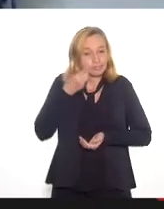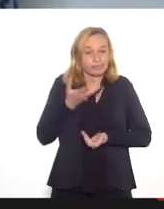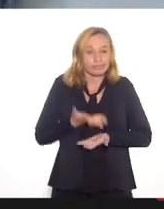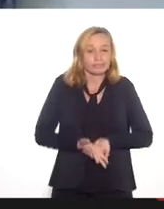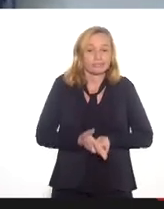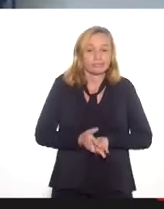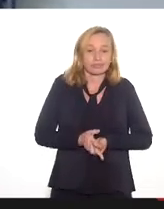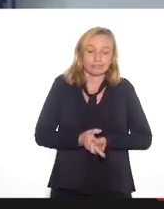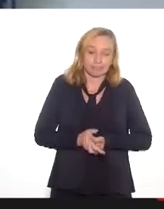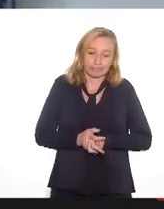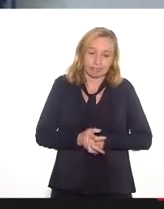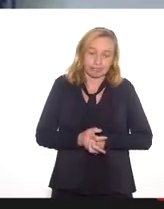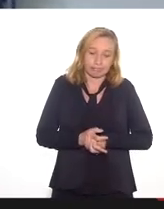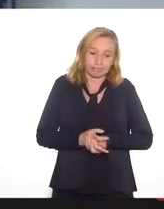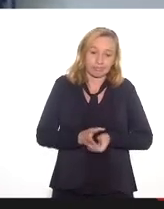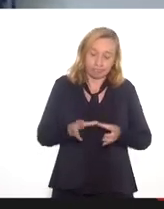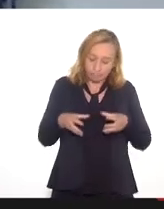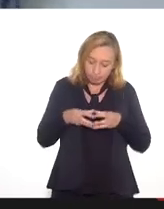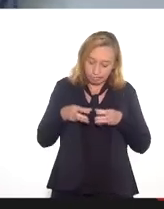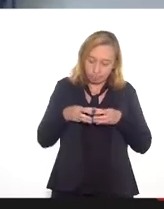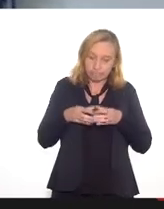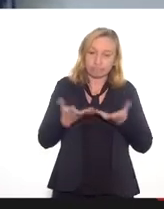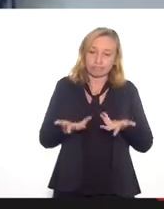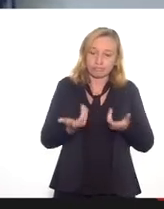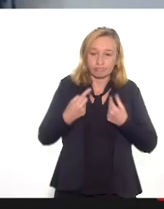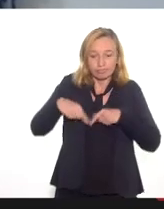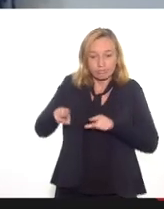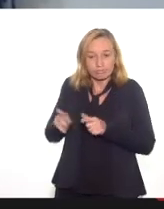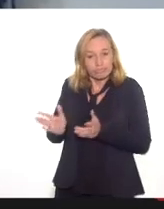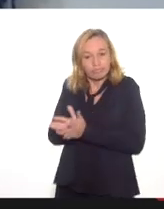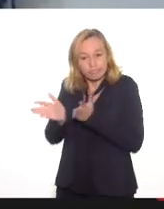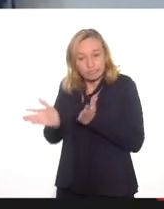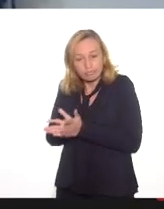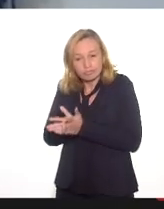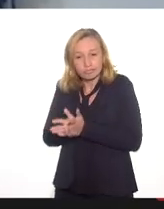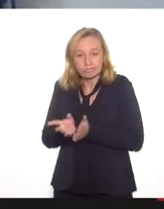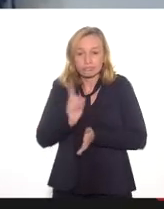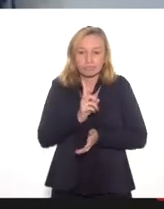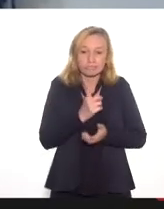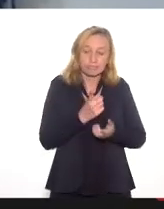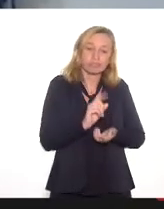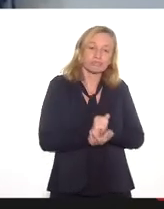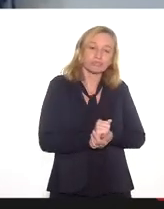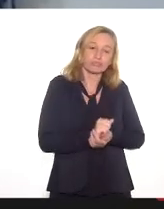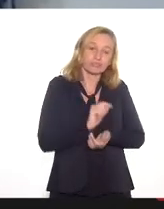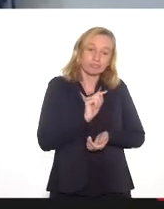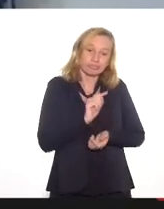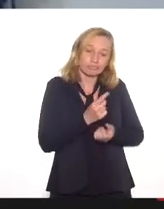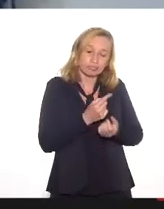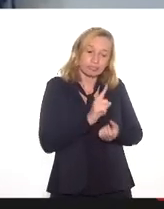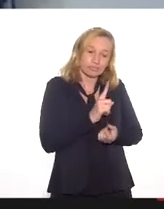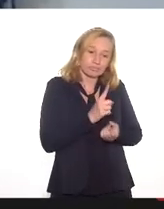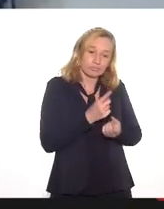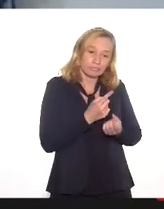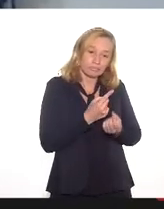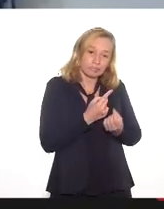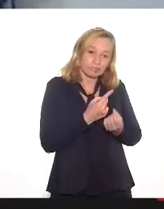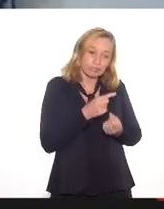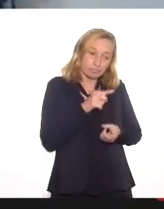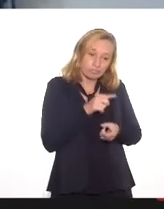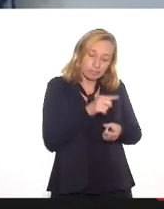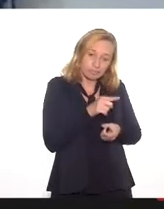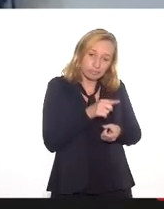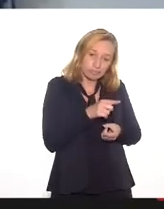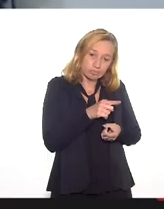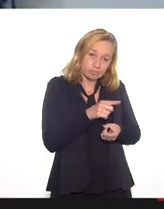comissão o combate à pobreza e não daqueles não o combate daqueles